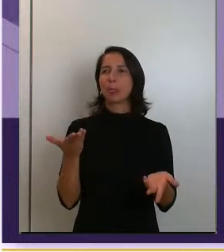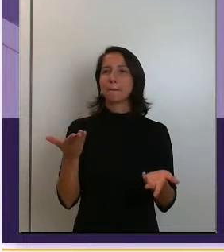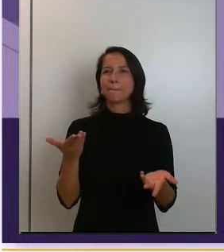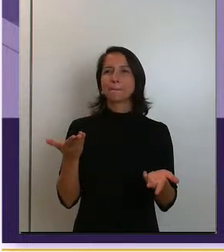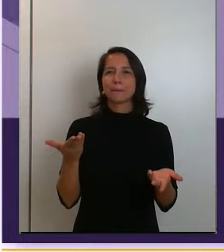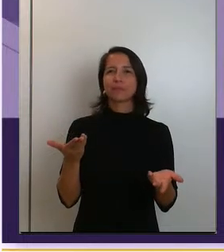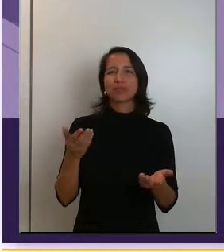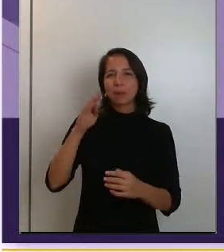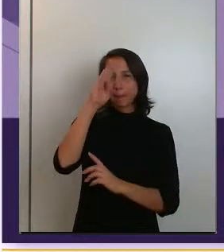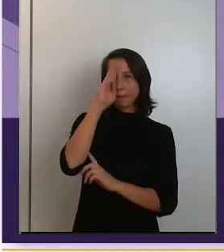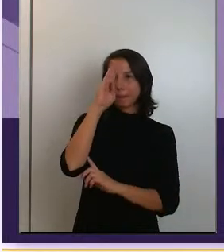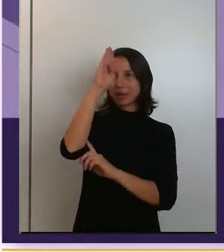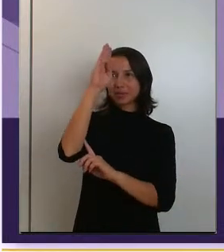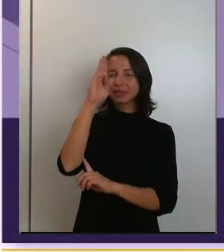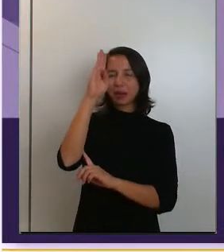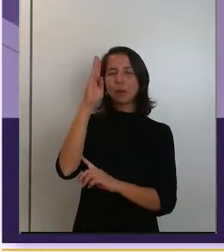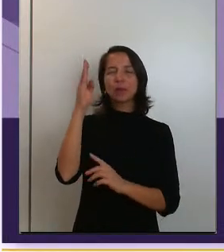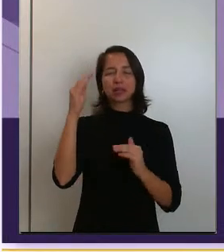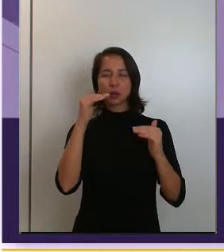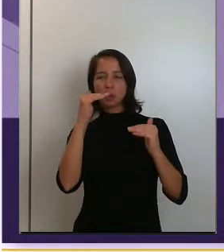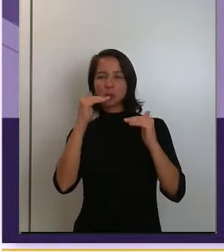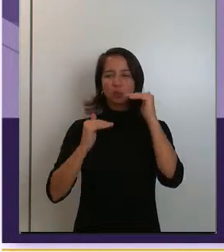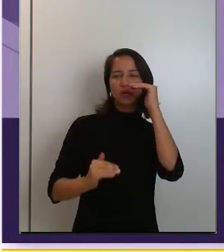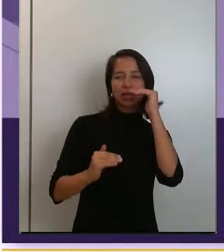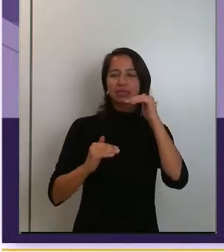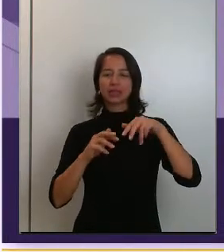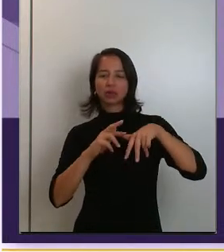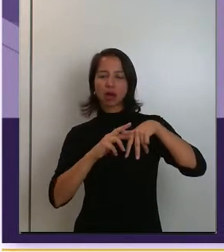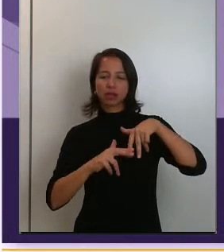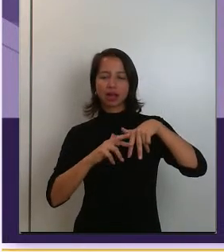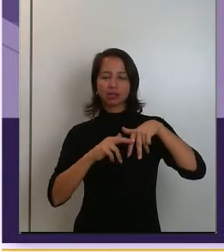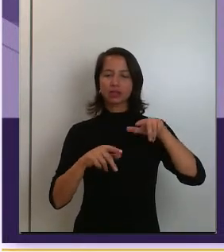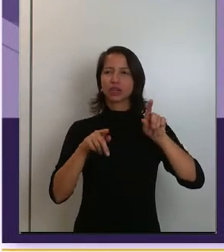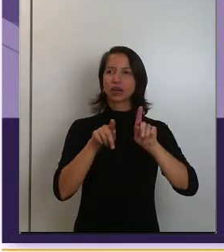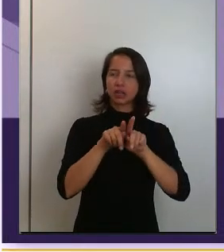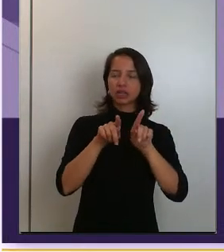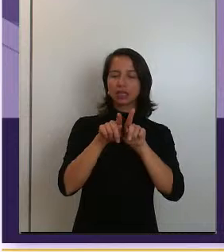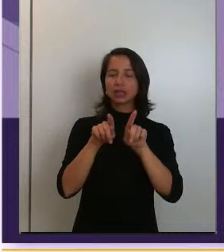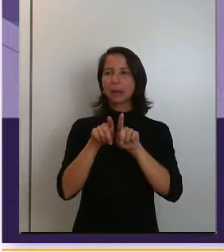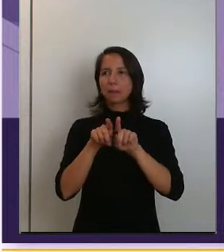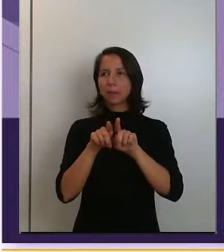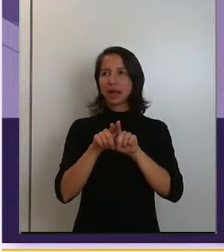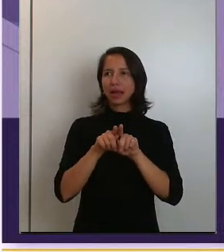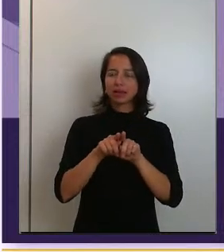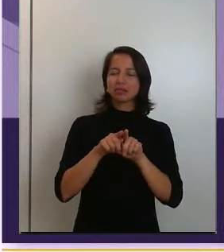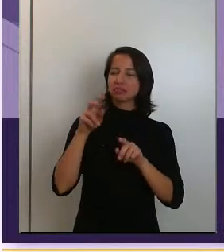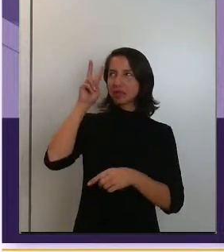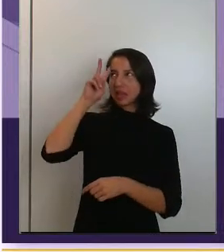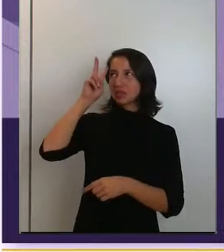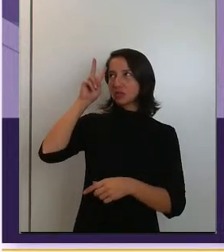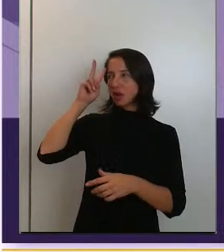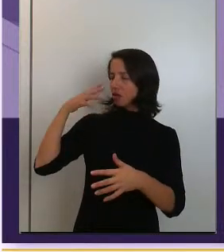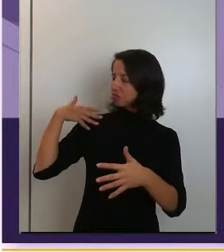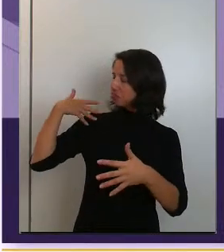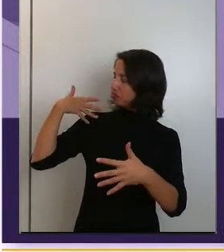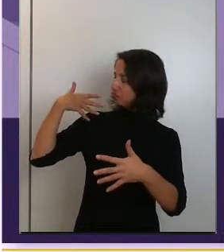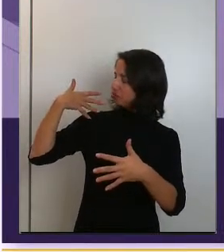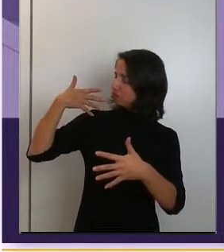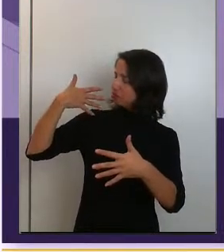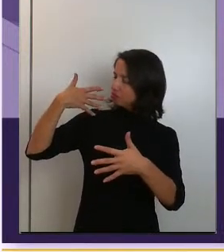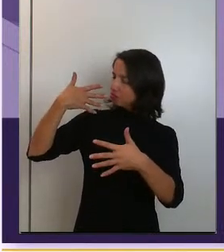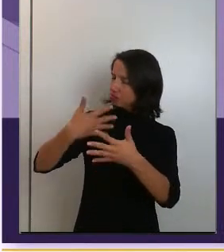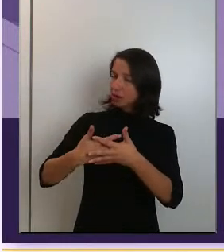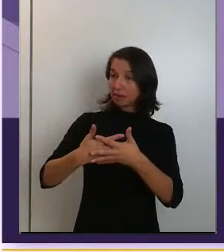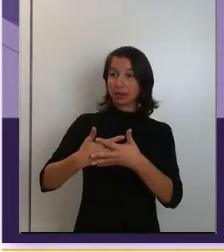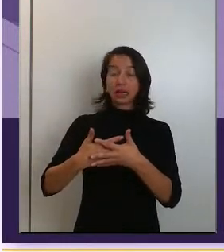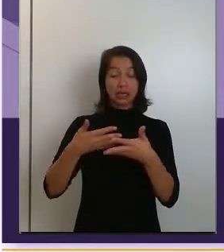principalmente sobre desigualdade de gênero e processos históricos que deram origem a esses valores patriarcais que ainda são tão fortes na nossa sociedade. Eu queria